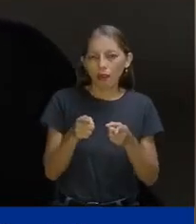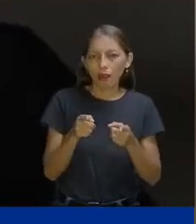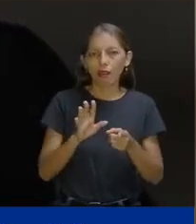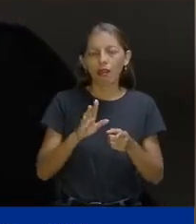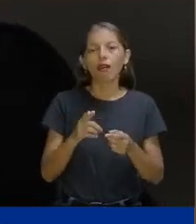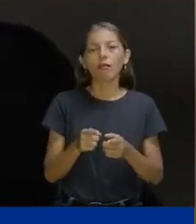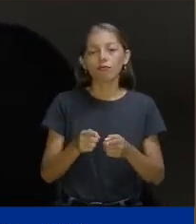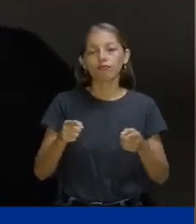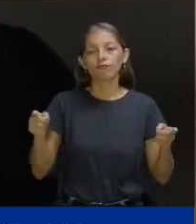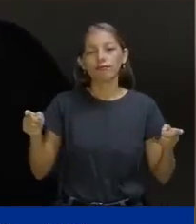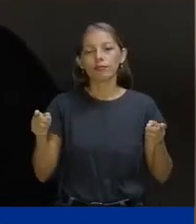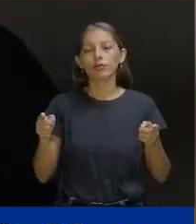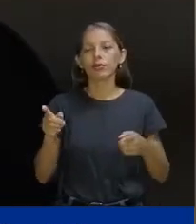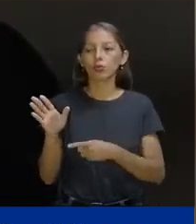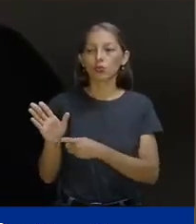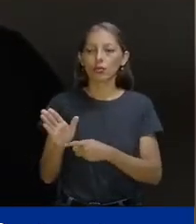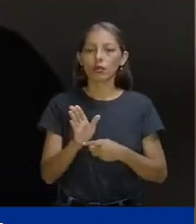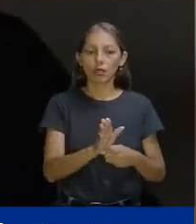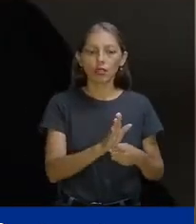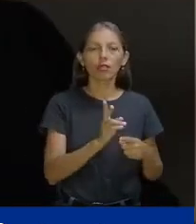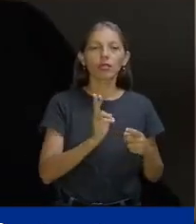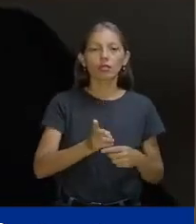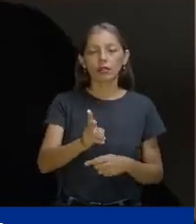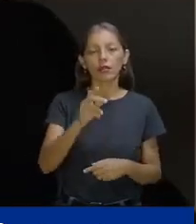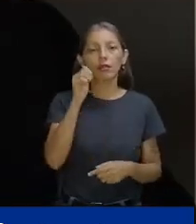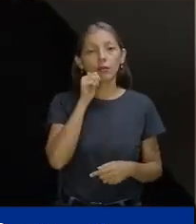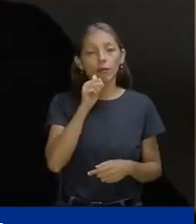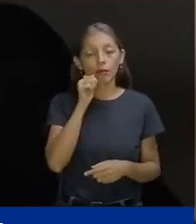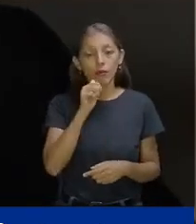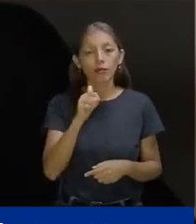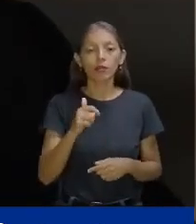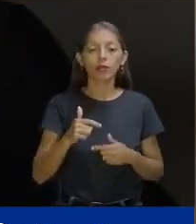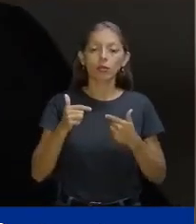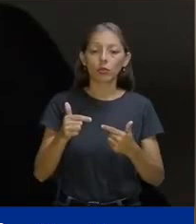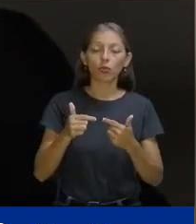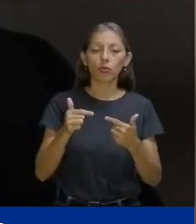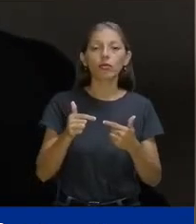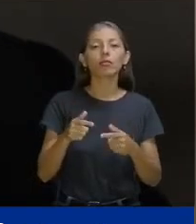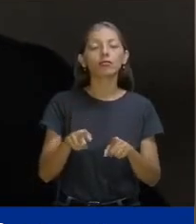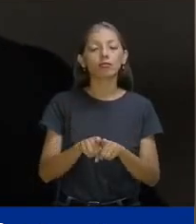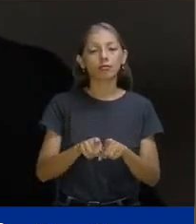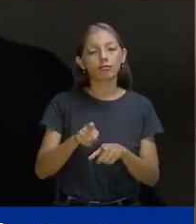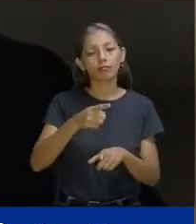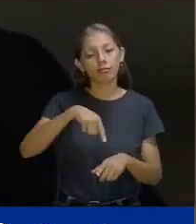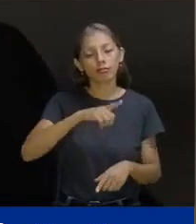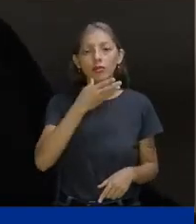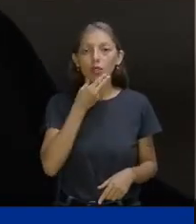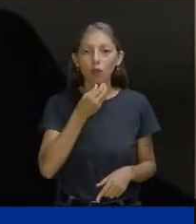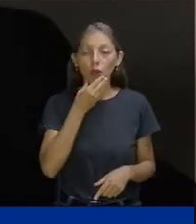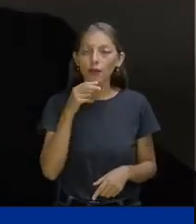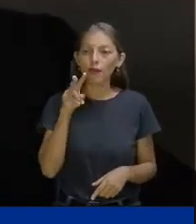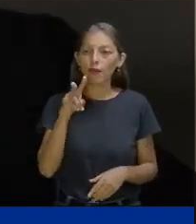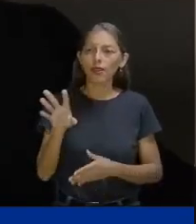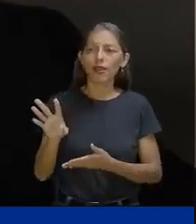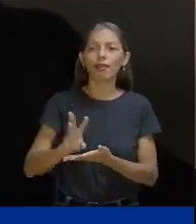companhia feminina e olhar aquilo que elas estão fazendo para, quem sabe, também inspirar nós, homens,